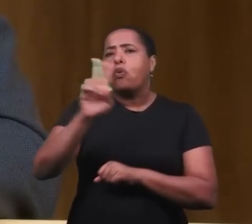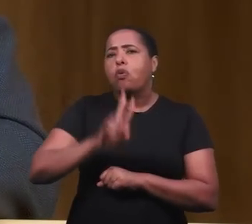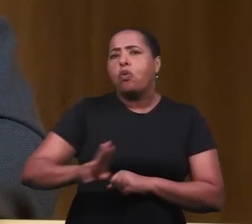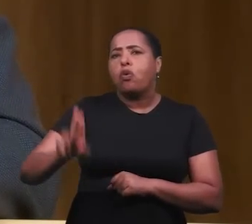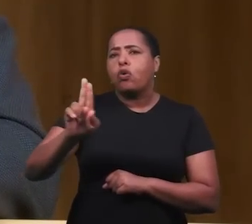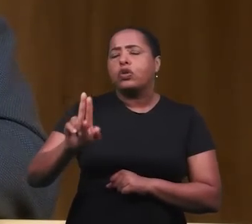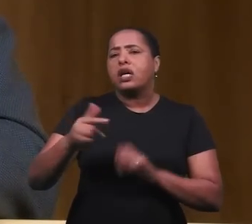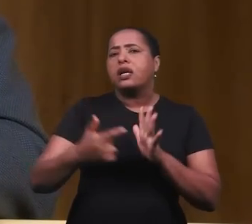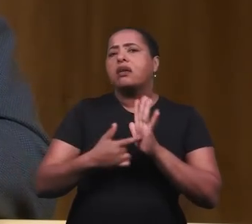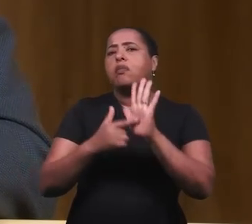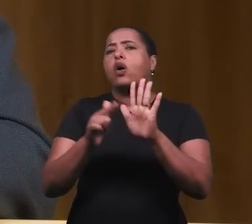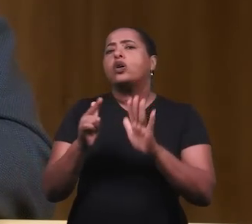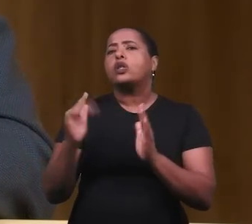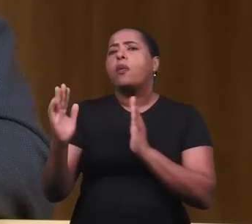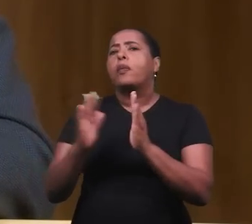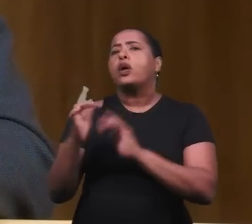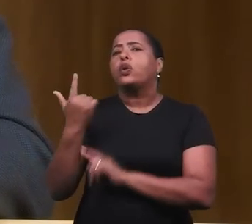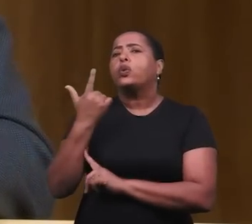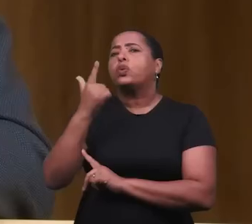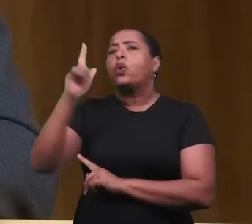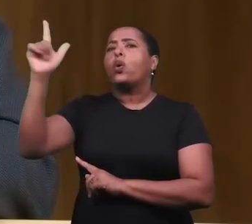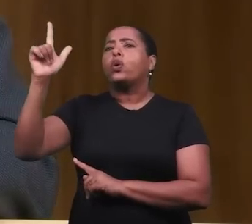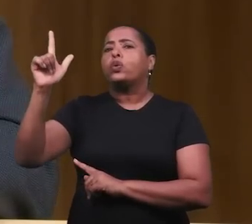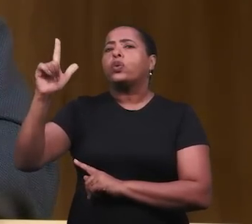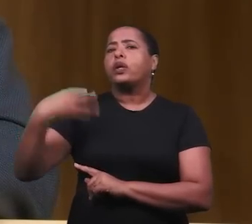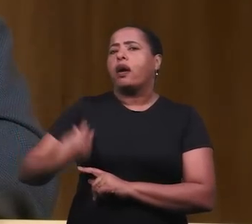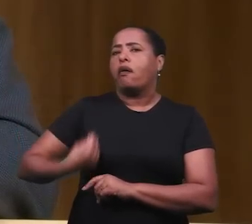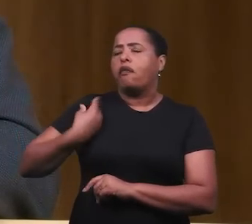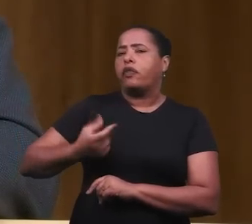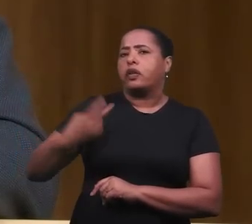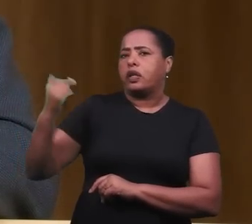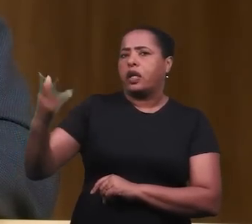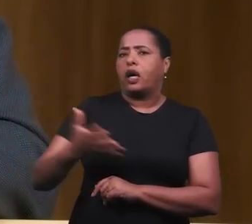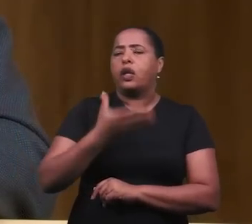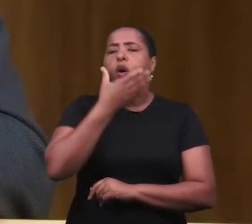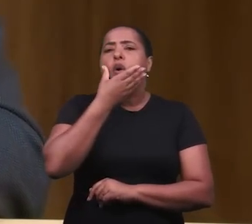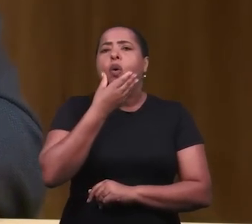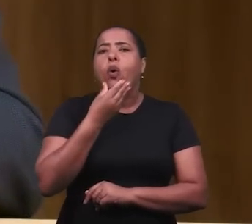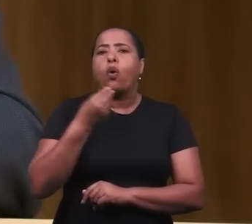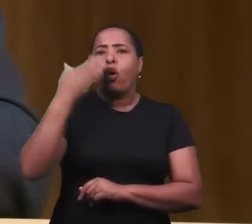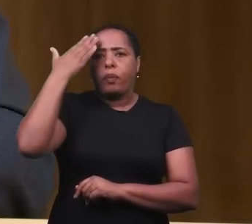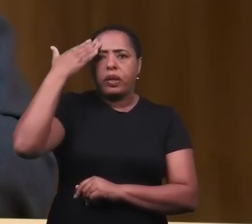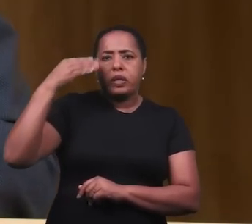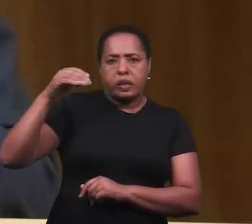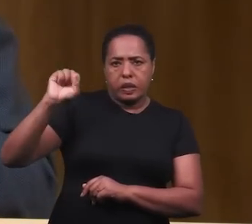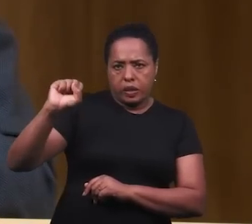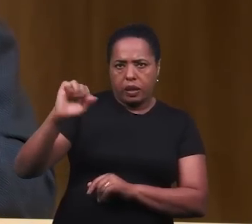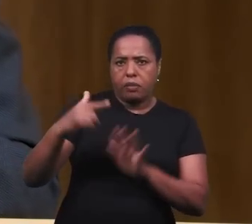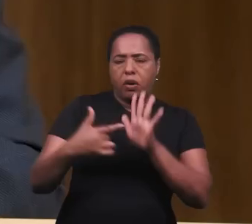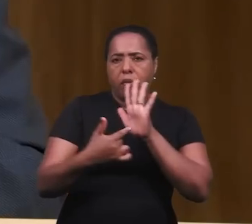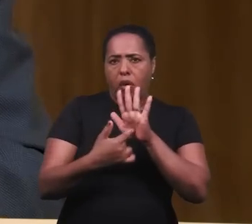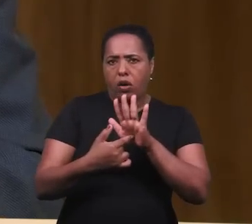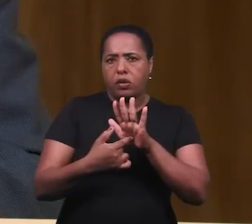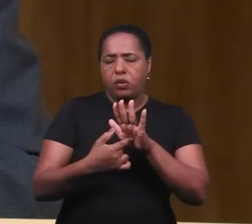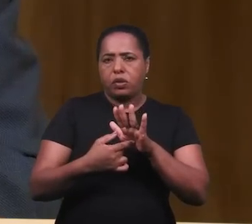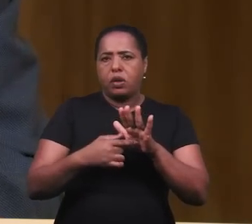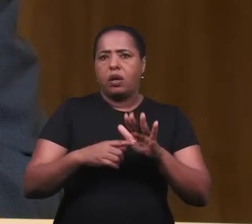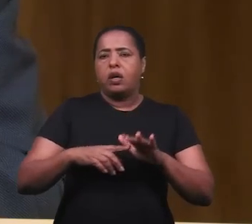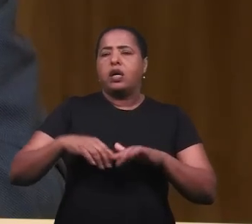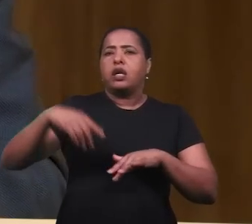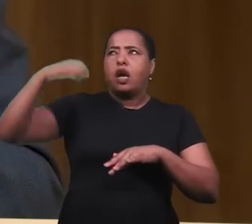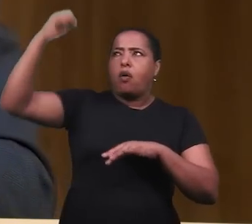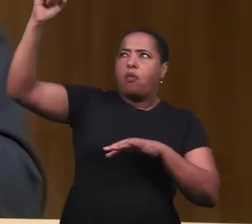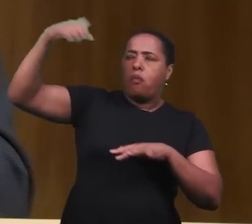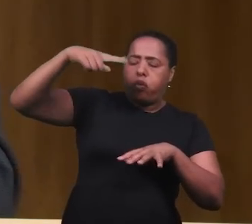aquilo que vai contar para um outro tempo, o tempo eterno, Glória a Deus. que Salomão classifica com aquilo que